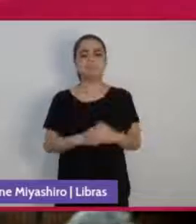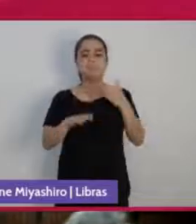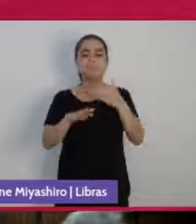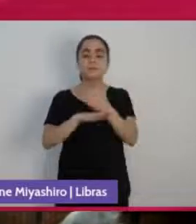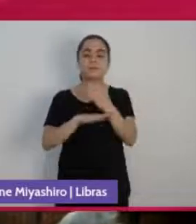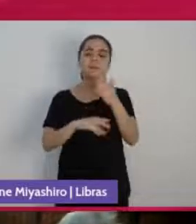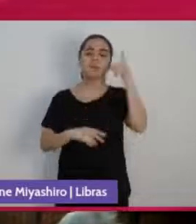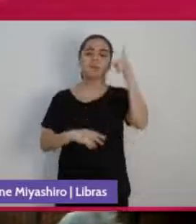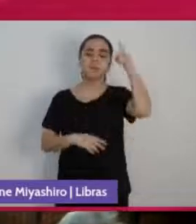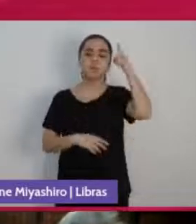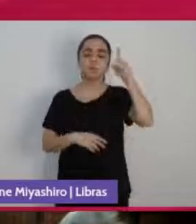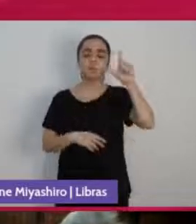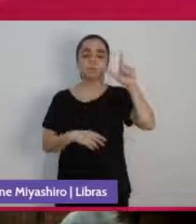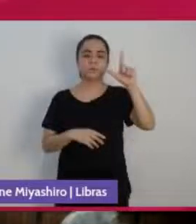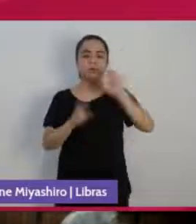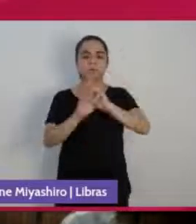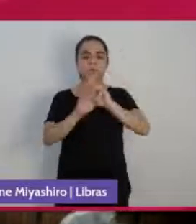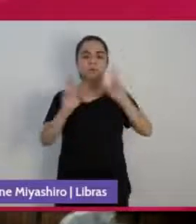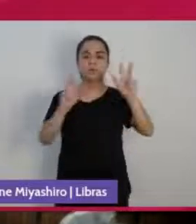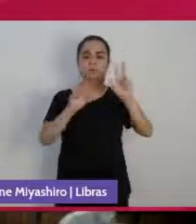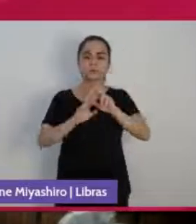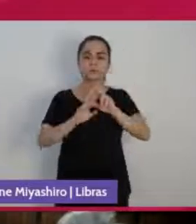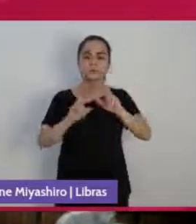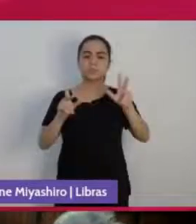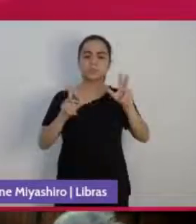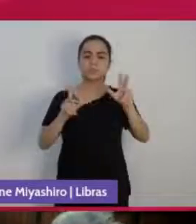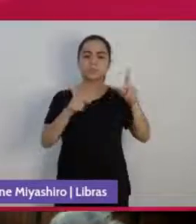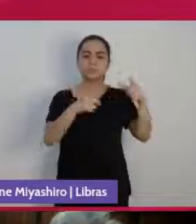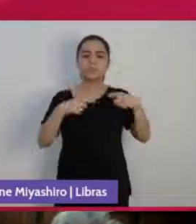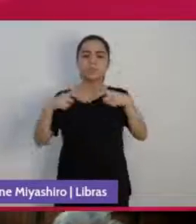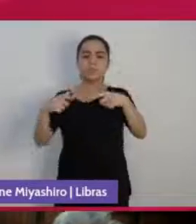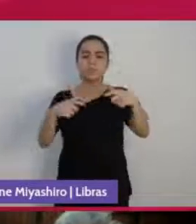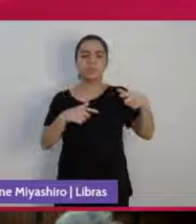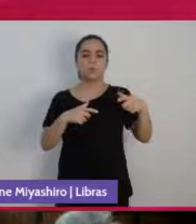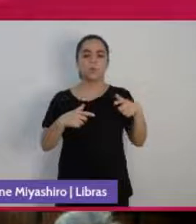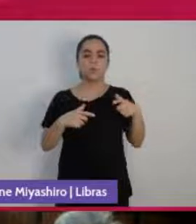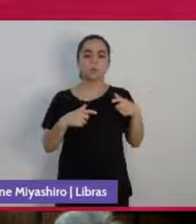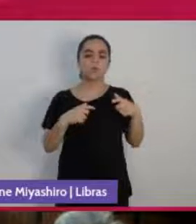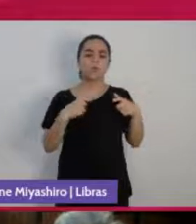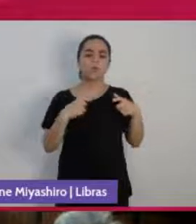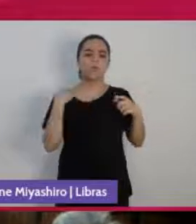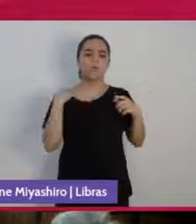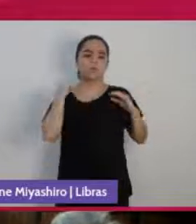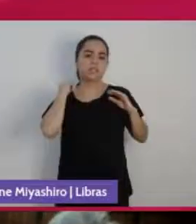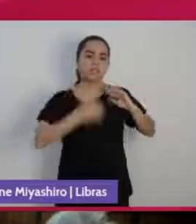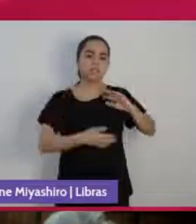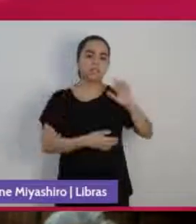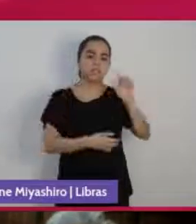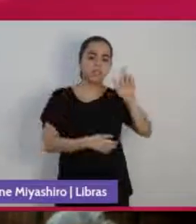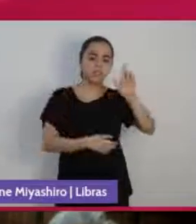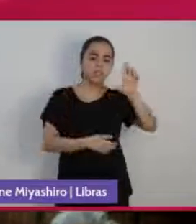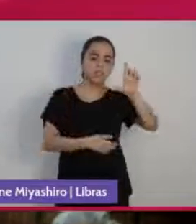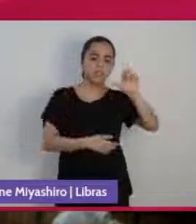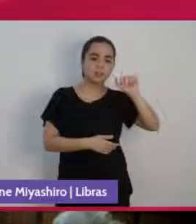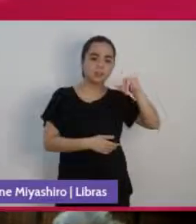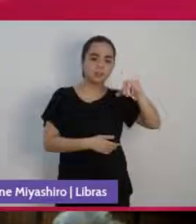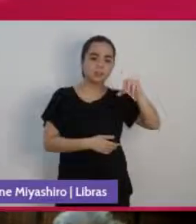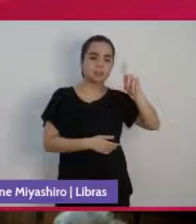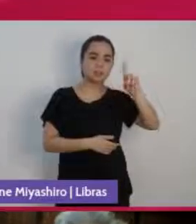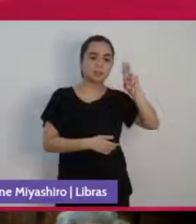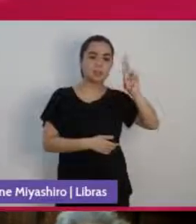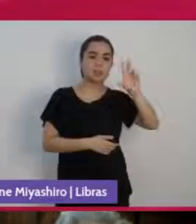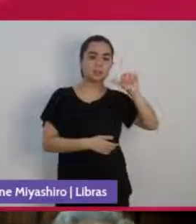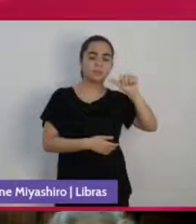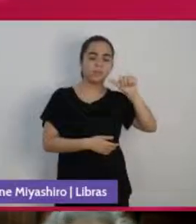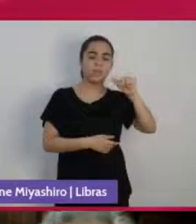conseguir diferenciar onde é a área de glândula mamária, onde é a área de gordura e onde é a área